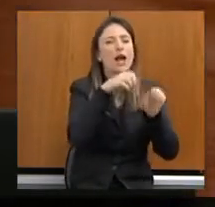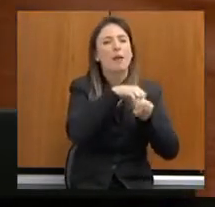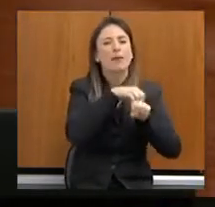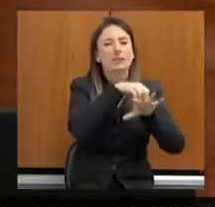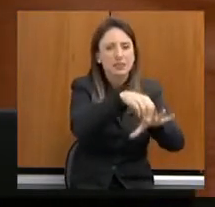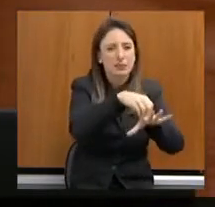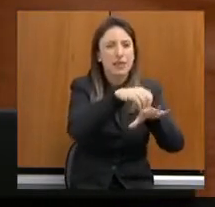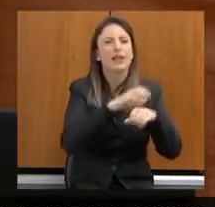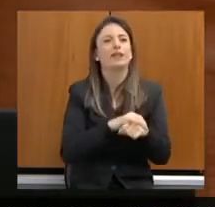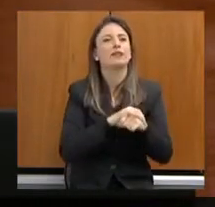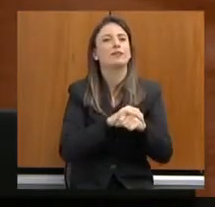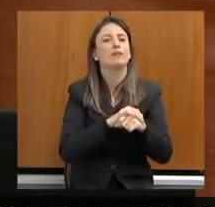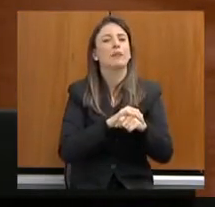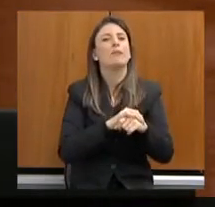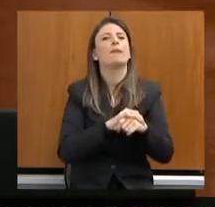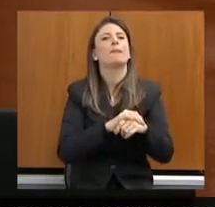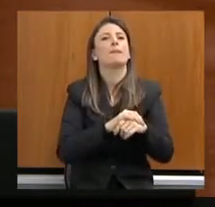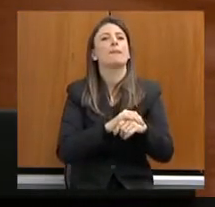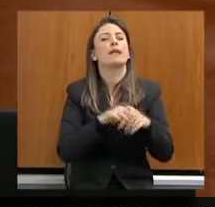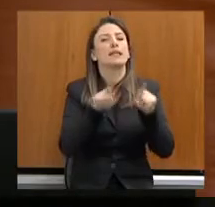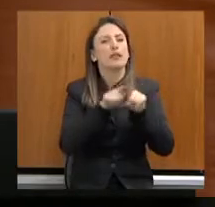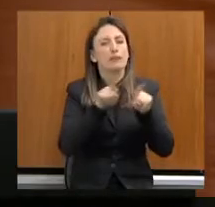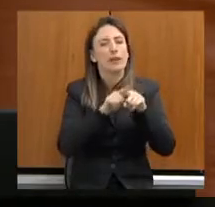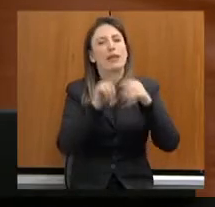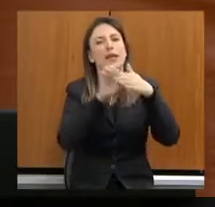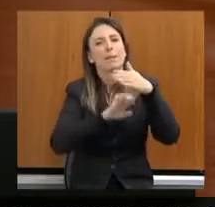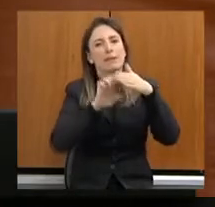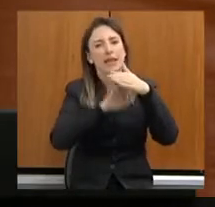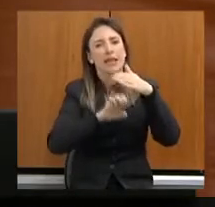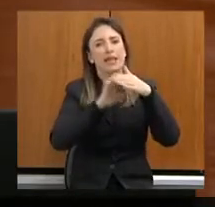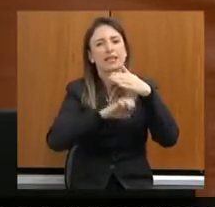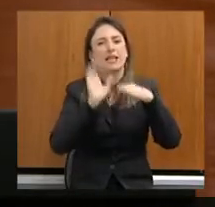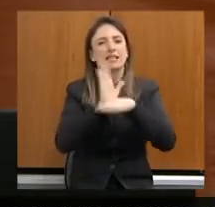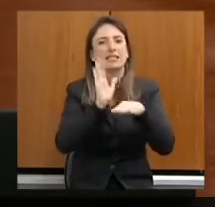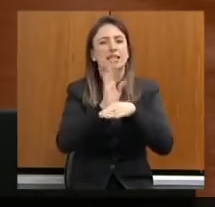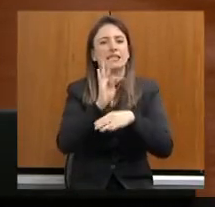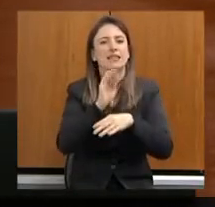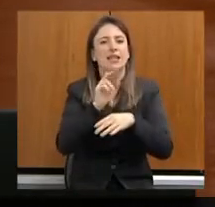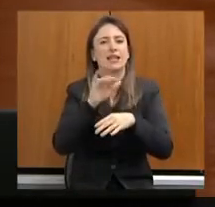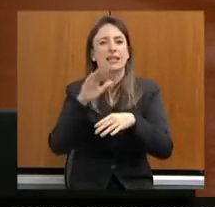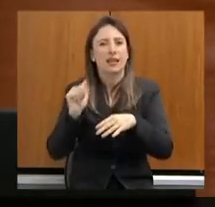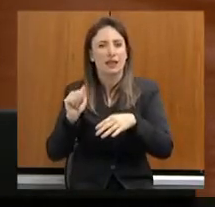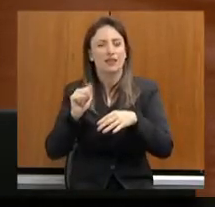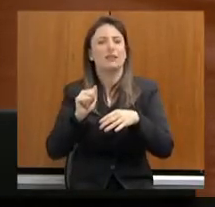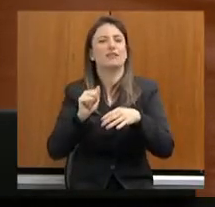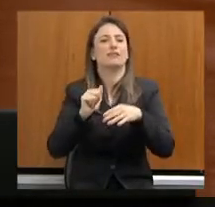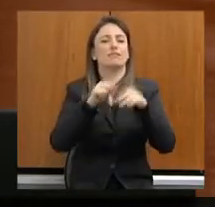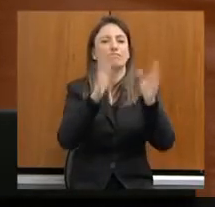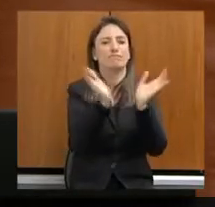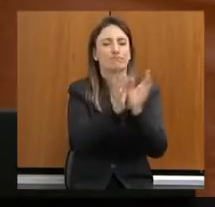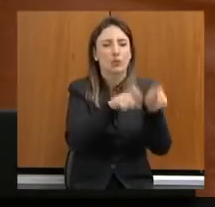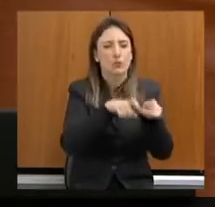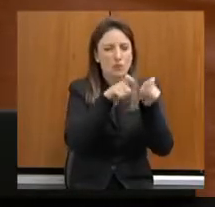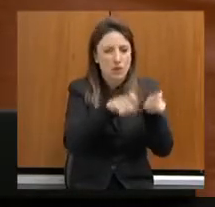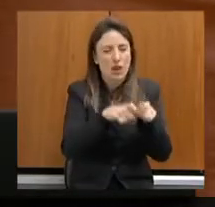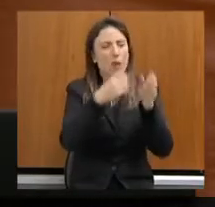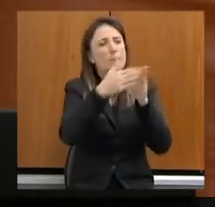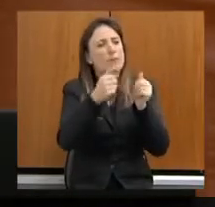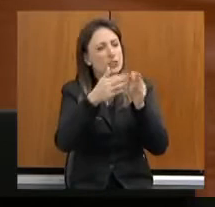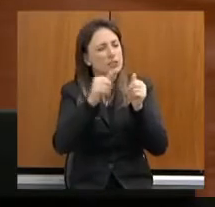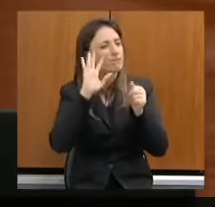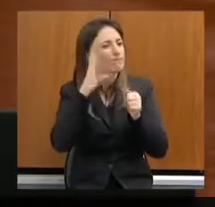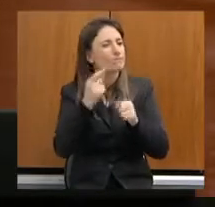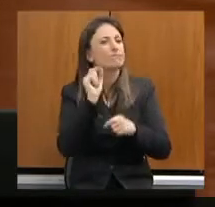e a empresa de assistência técnica e extensão Rural do Estado de Minas Gerais pedido de